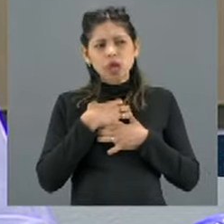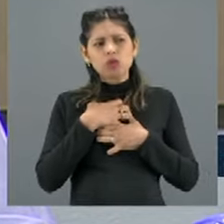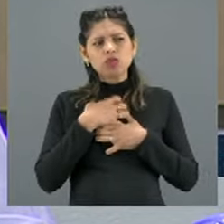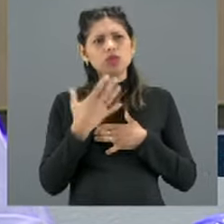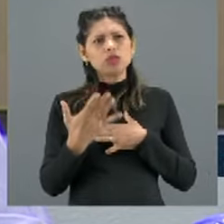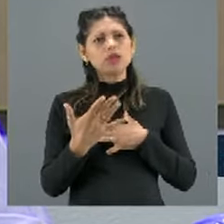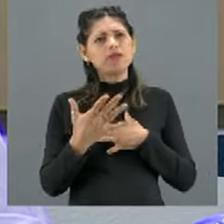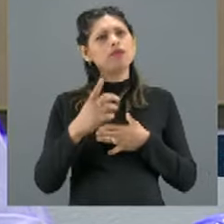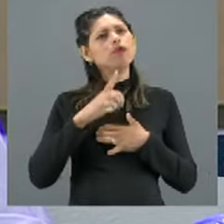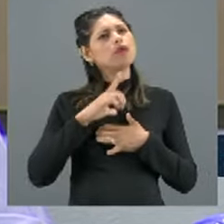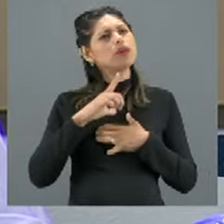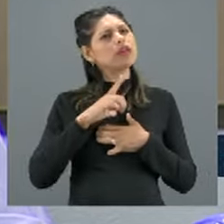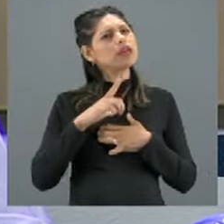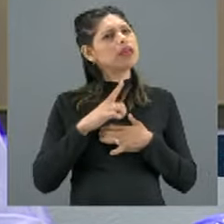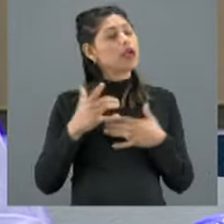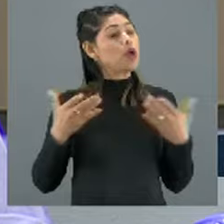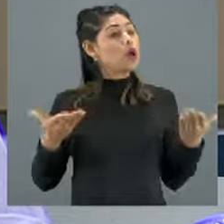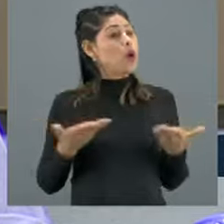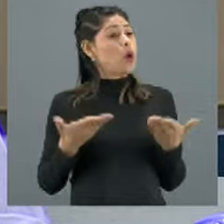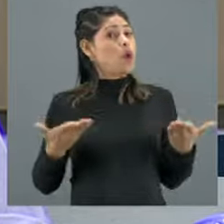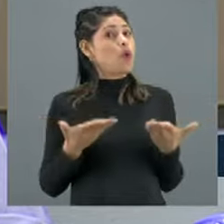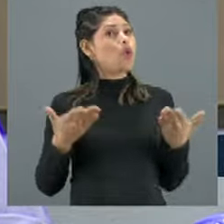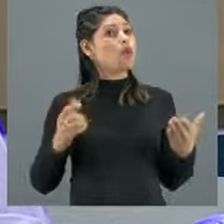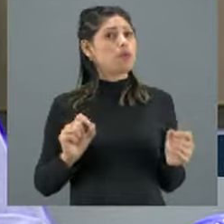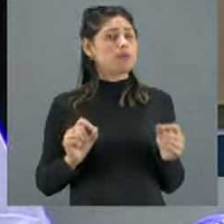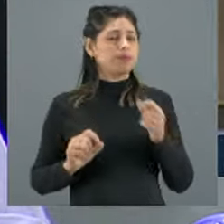mim o grande vereador,